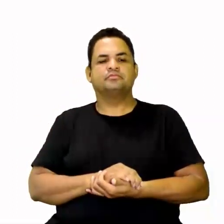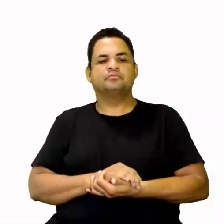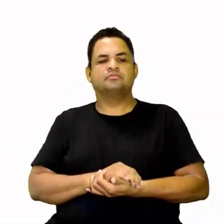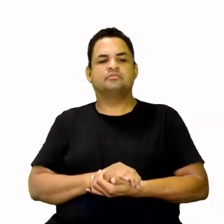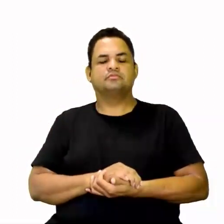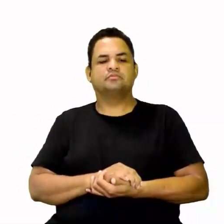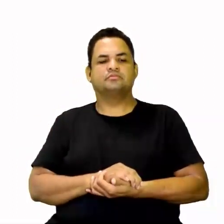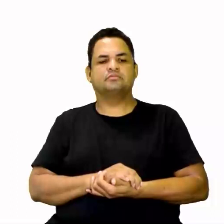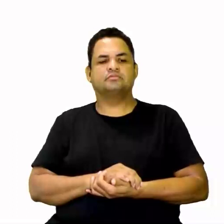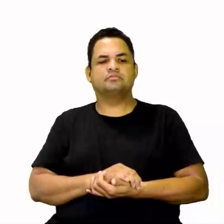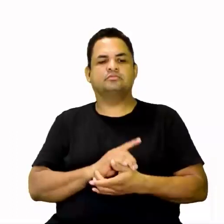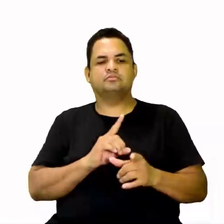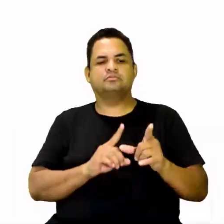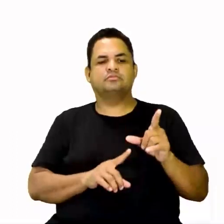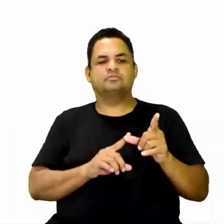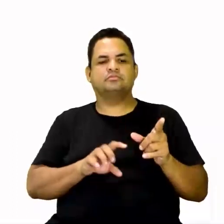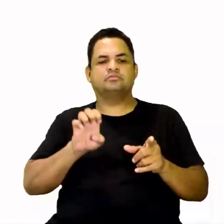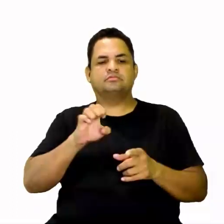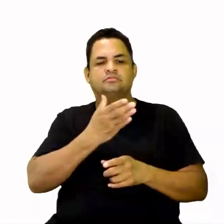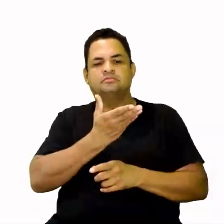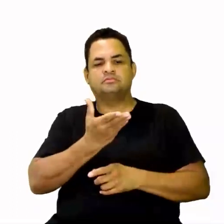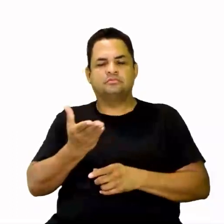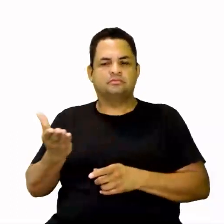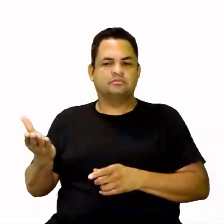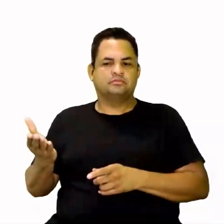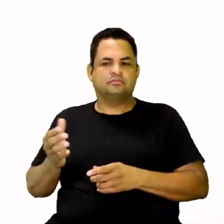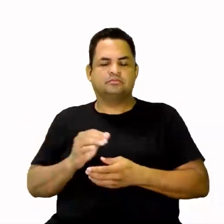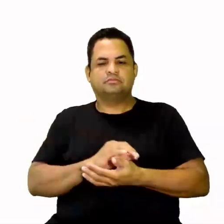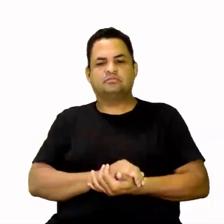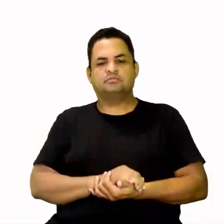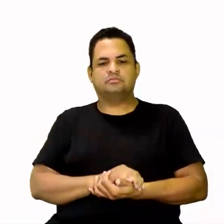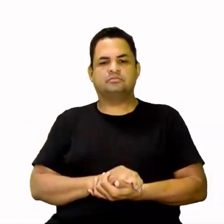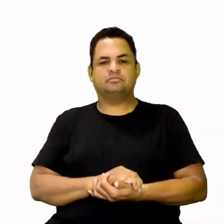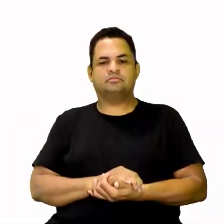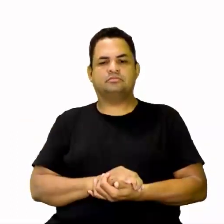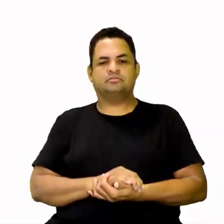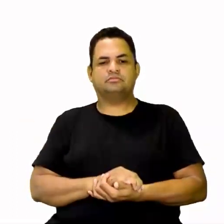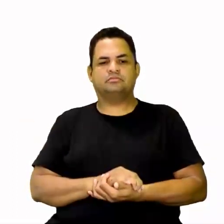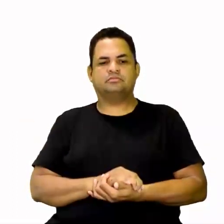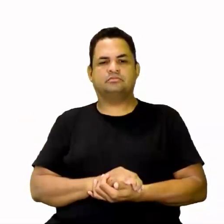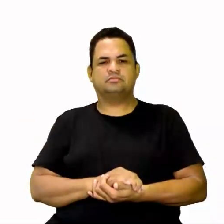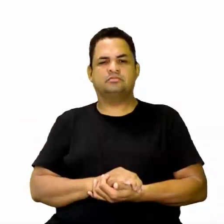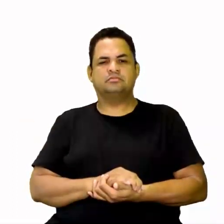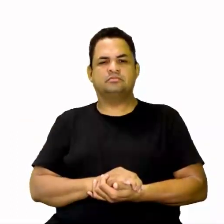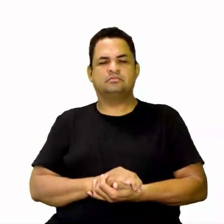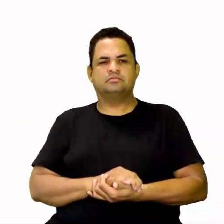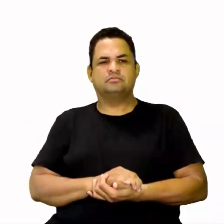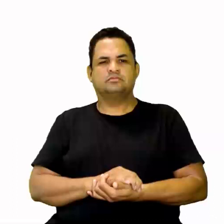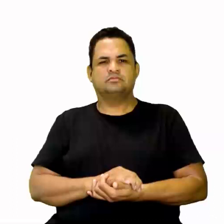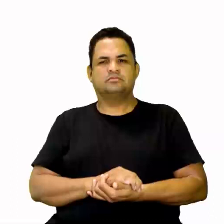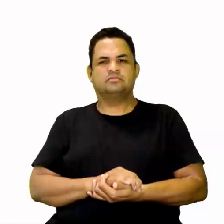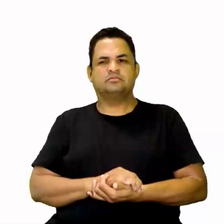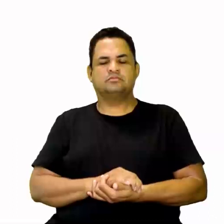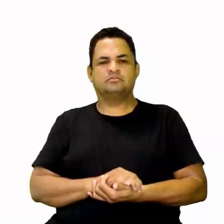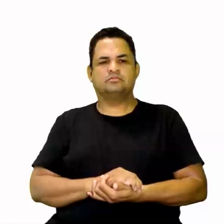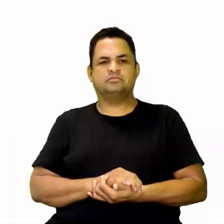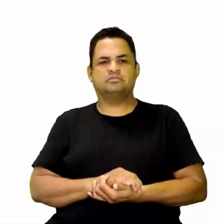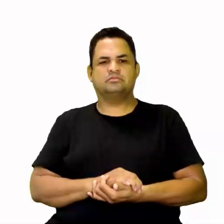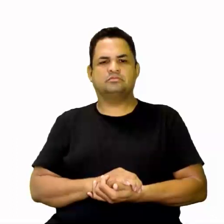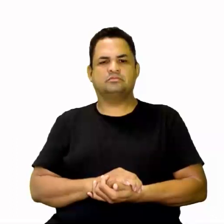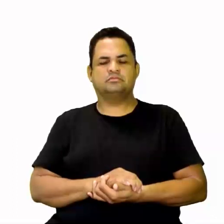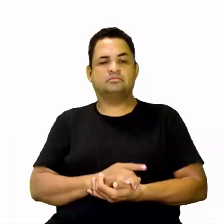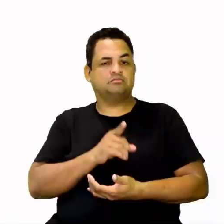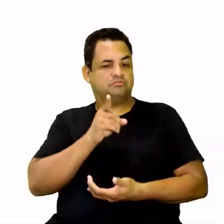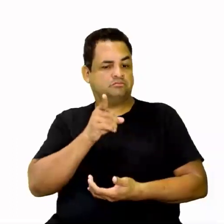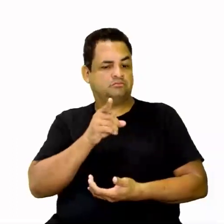homogêneo. Letra E, 1 é homogêneo, 2 é homogêneo, 3 é heterogêneo, 4 é homogêneo. Você,